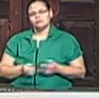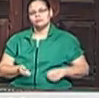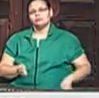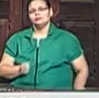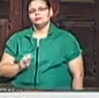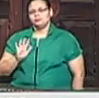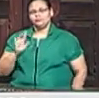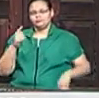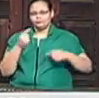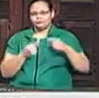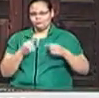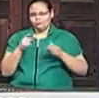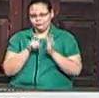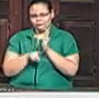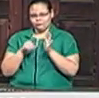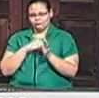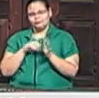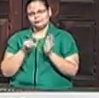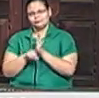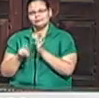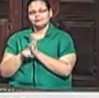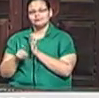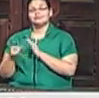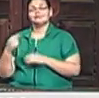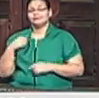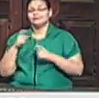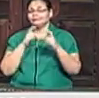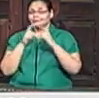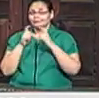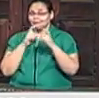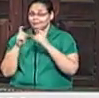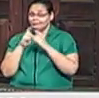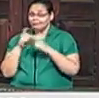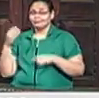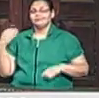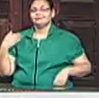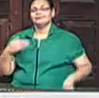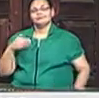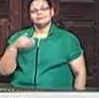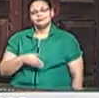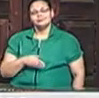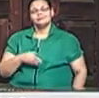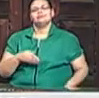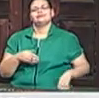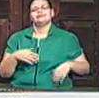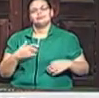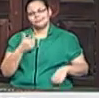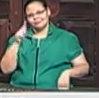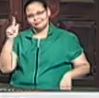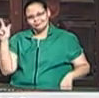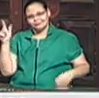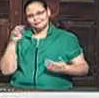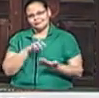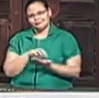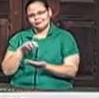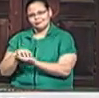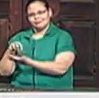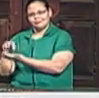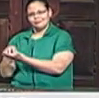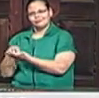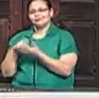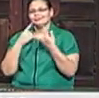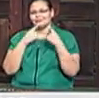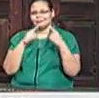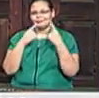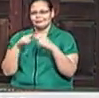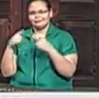um debate que o governo lança a este parlamento, mas que envolve outros poderes que